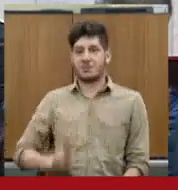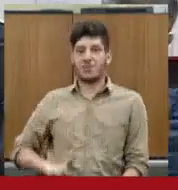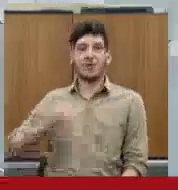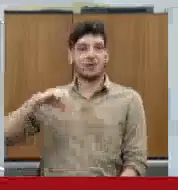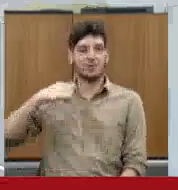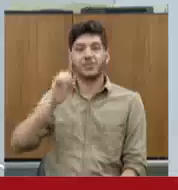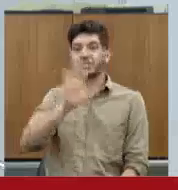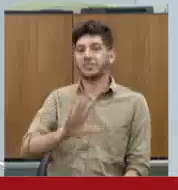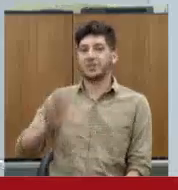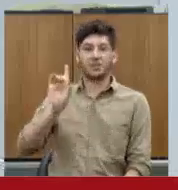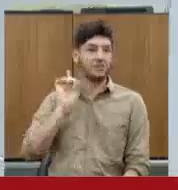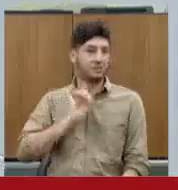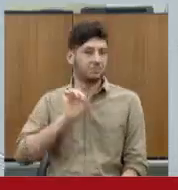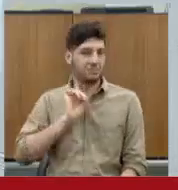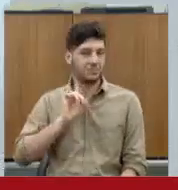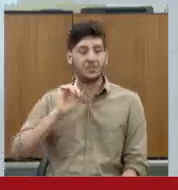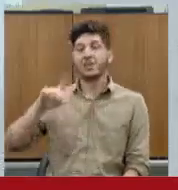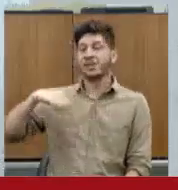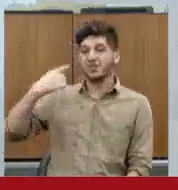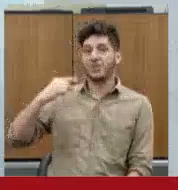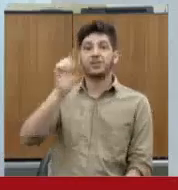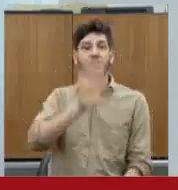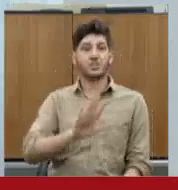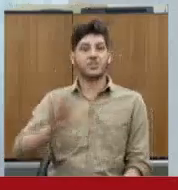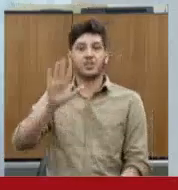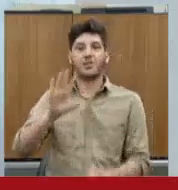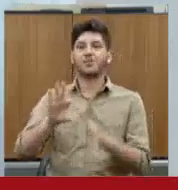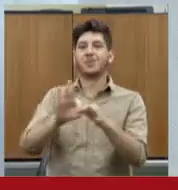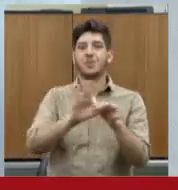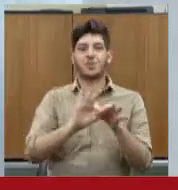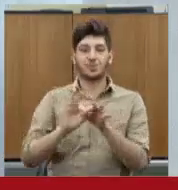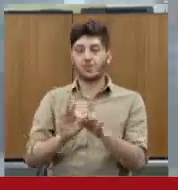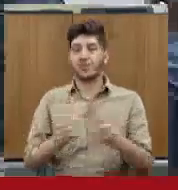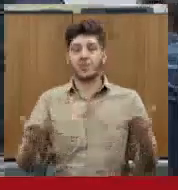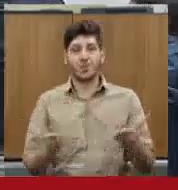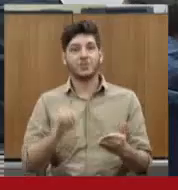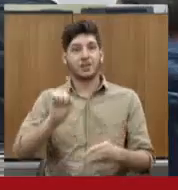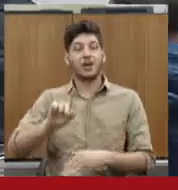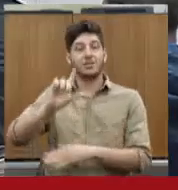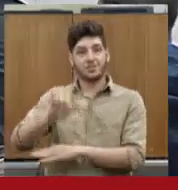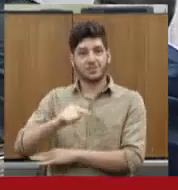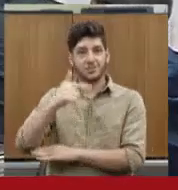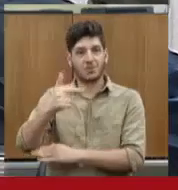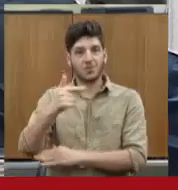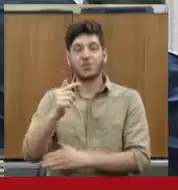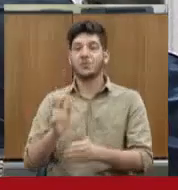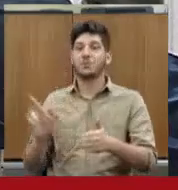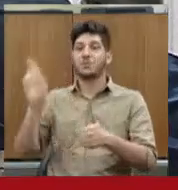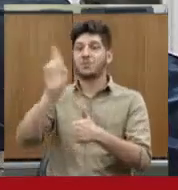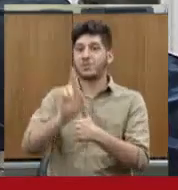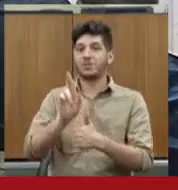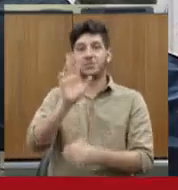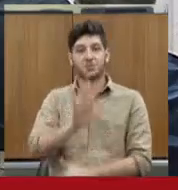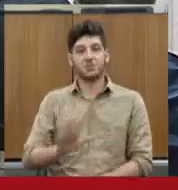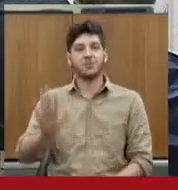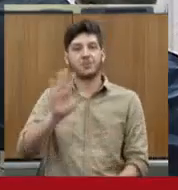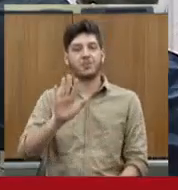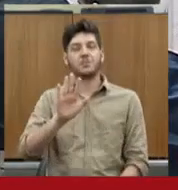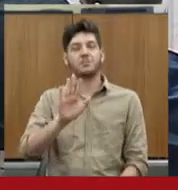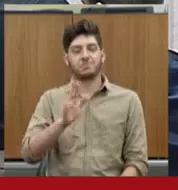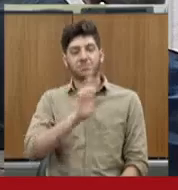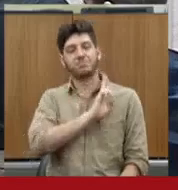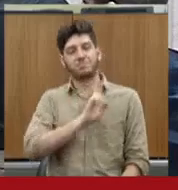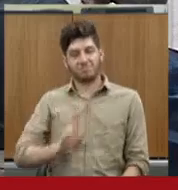Gerais e advogado-geral da União. Atualmente é subprocurador-geral da República.